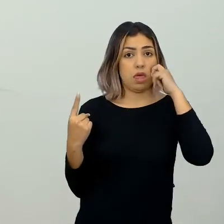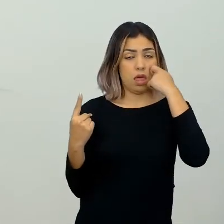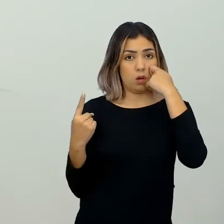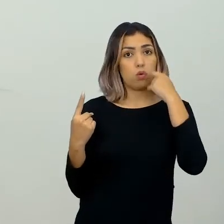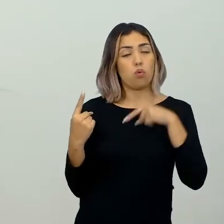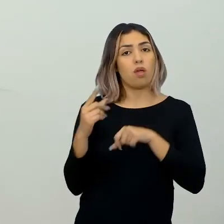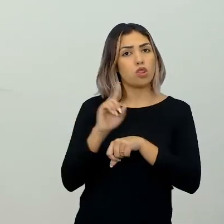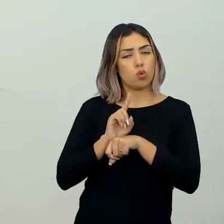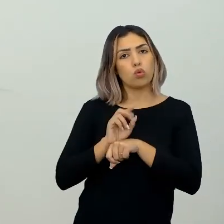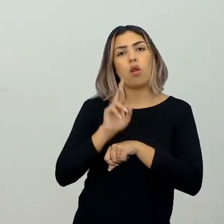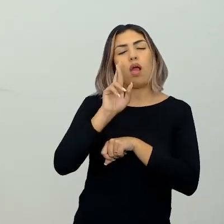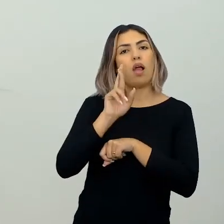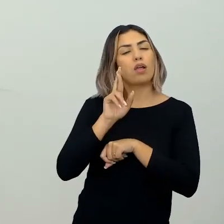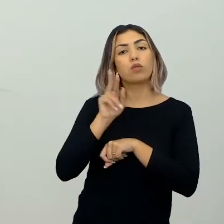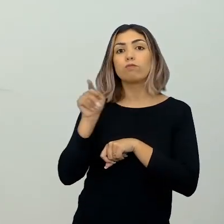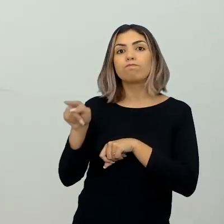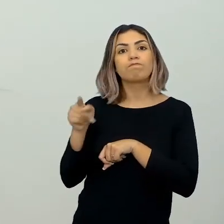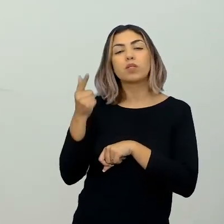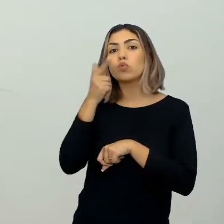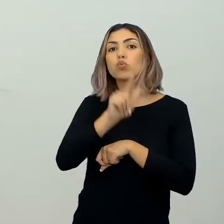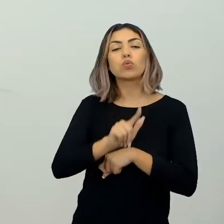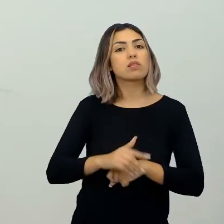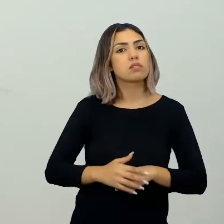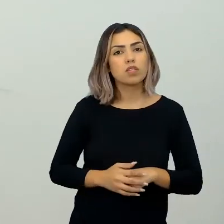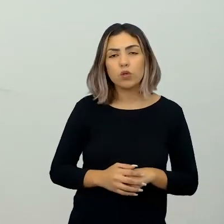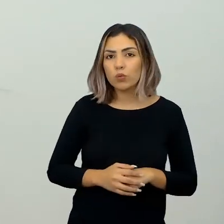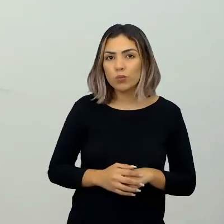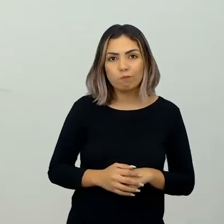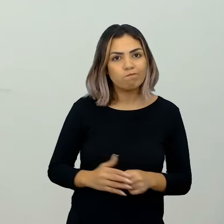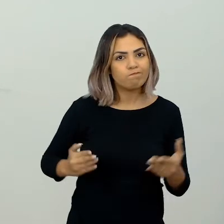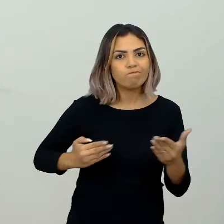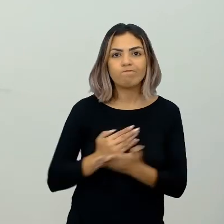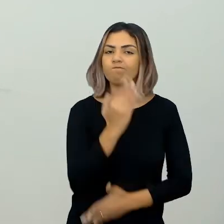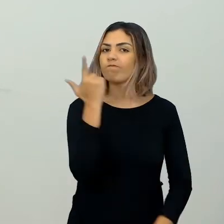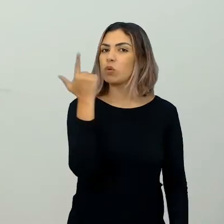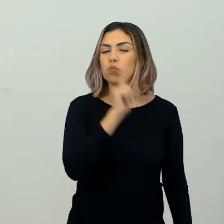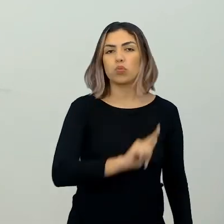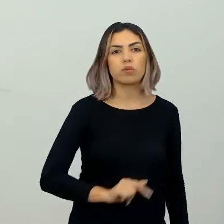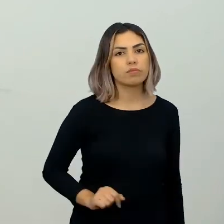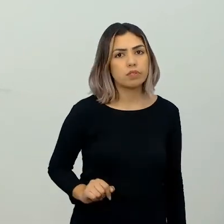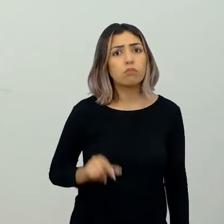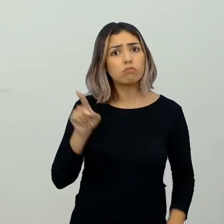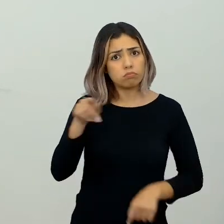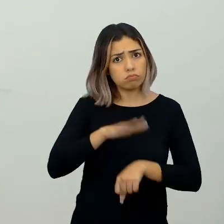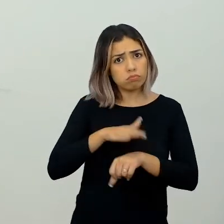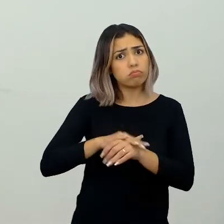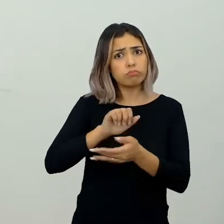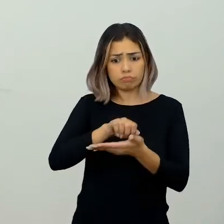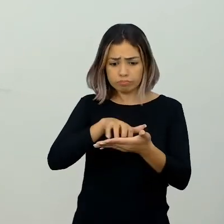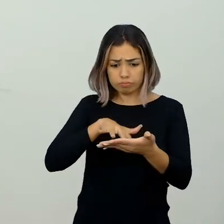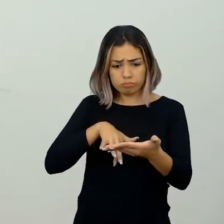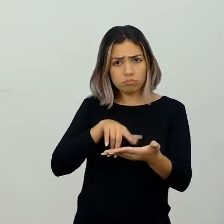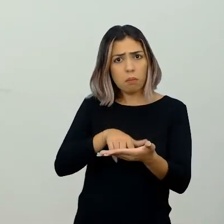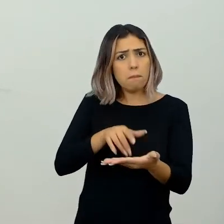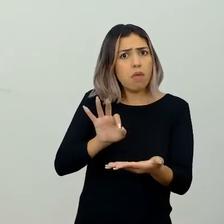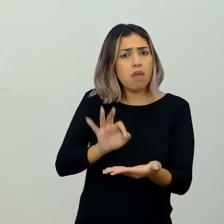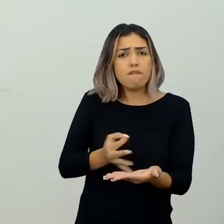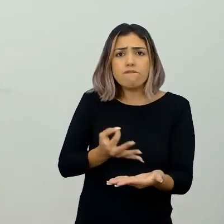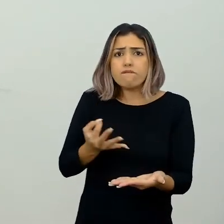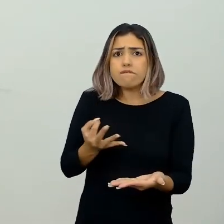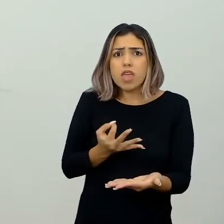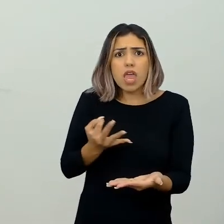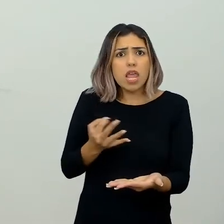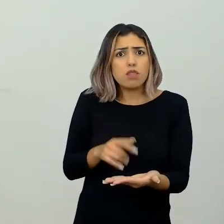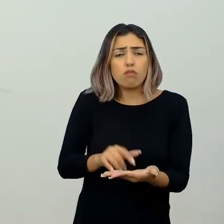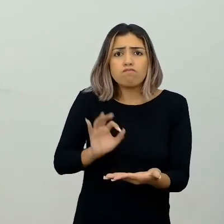qualificação necessária, sendo que ele tinha feito um trabalho que era digno, né, da pós-graduação, mas ele foi reprovado.